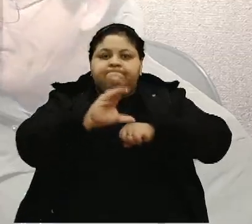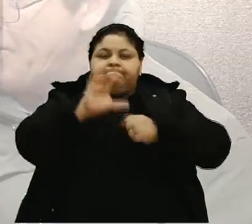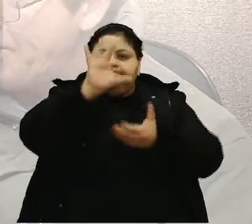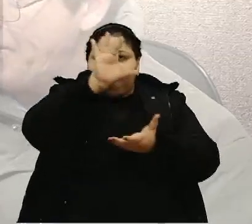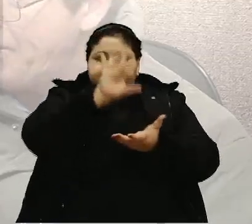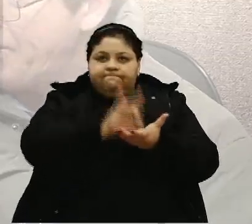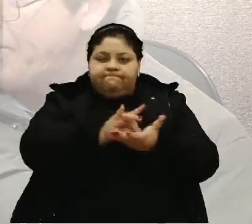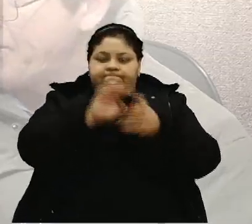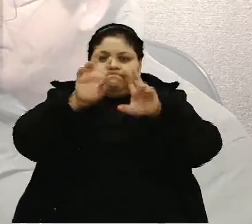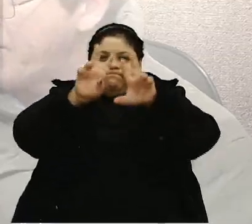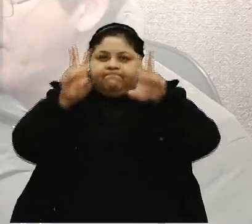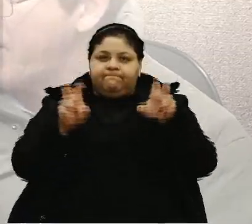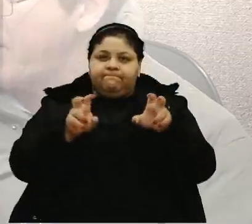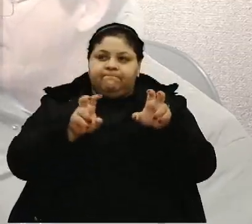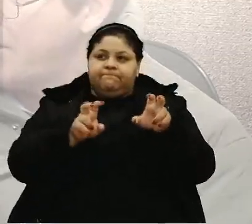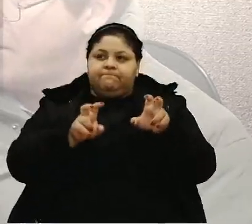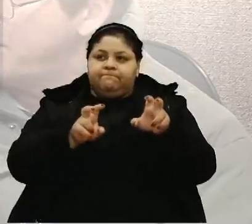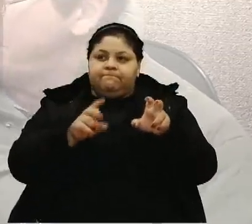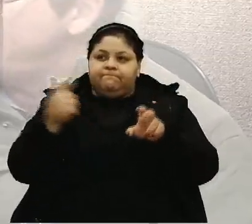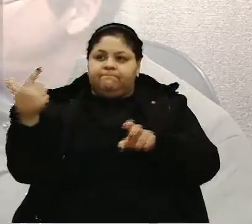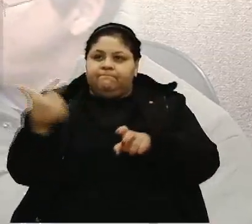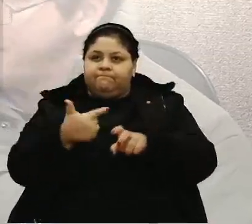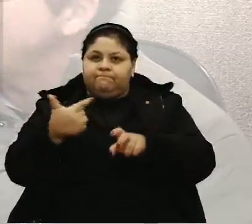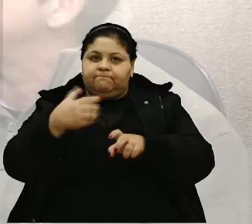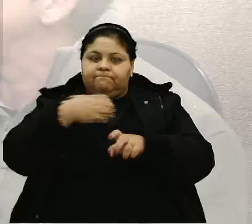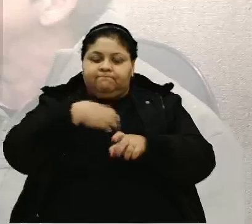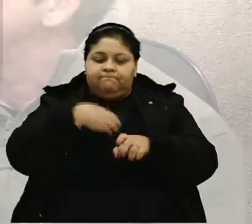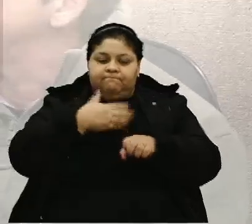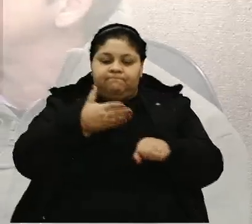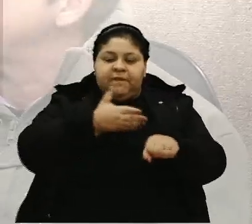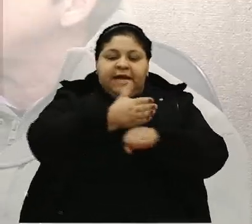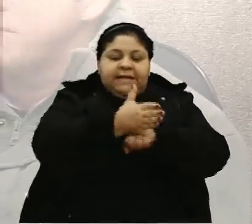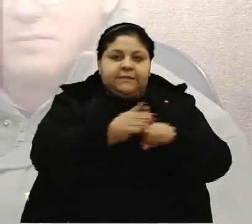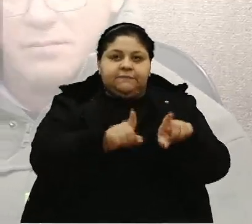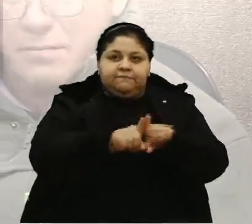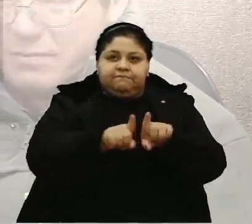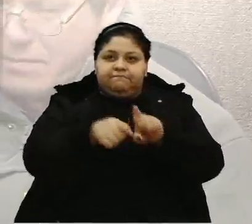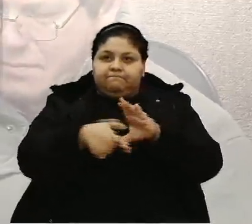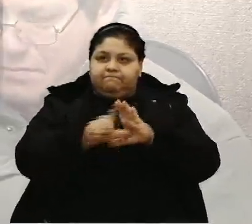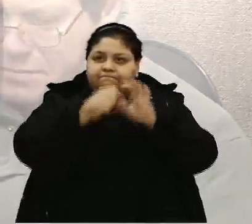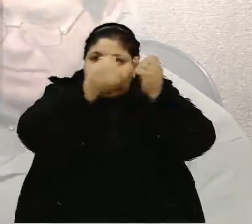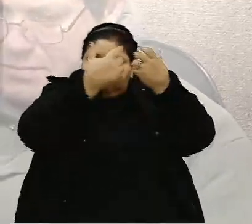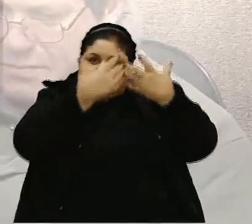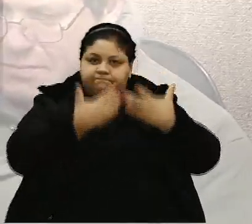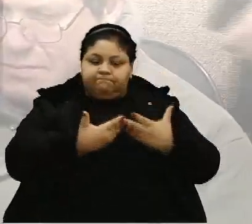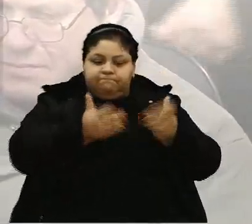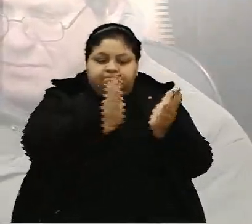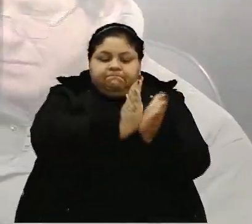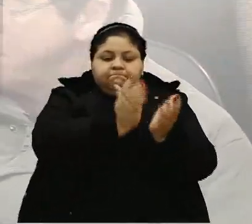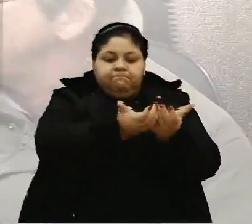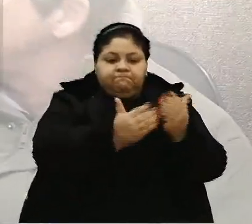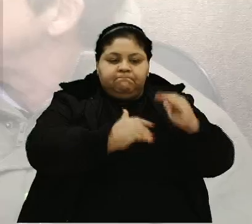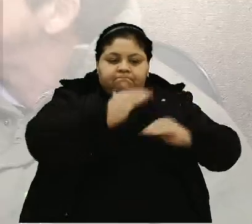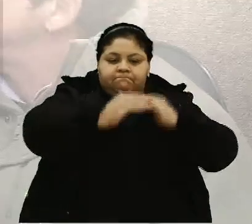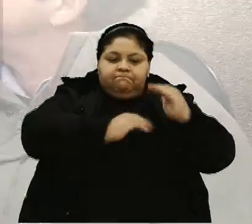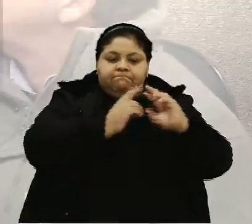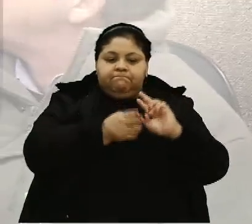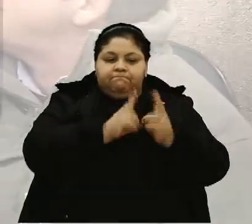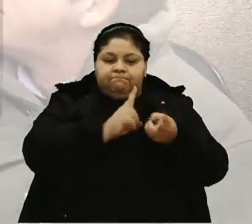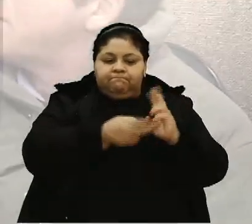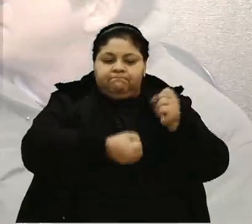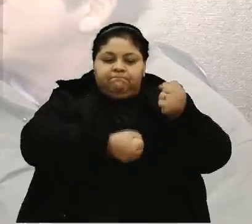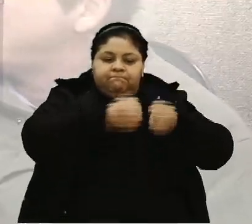constitucionalidade da matéria e a segunda de forma favorável. Ante o exposto, essa Comissão de Desenvolvimento Urbano,